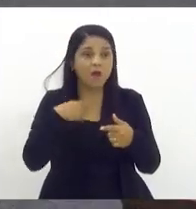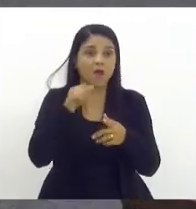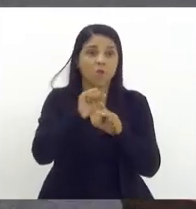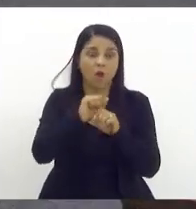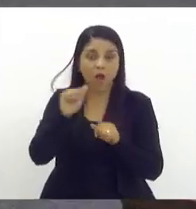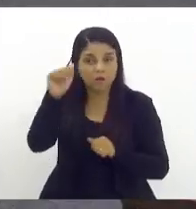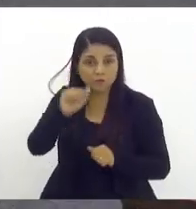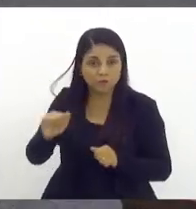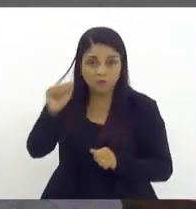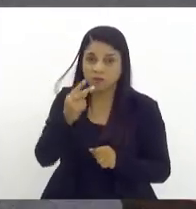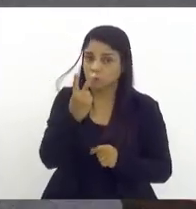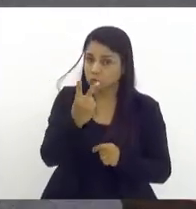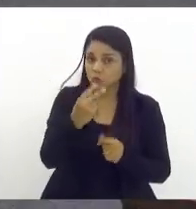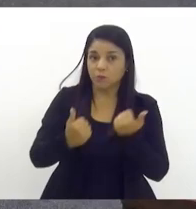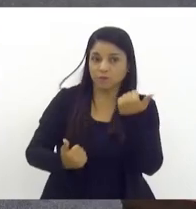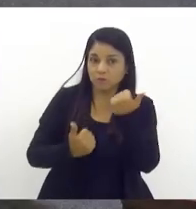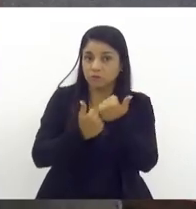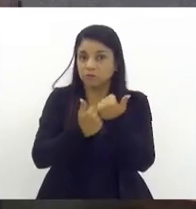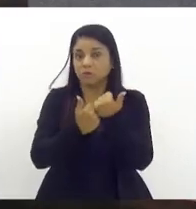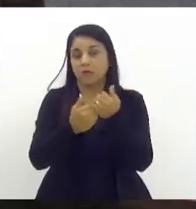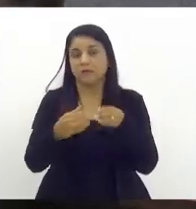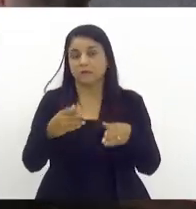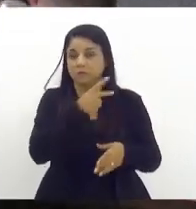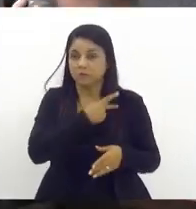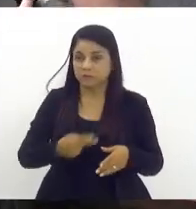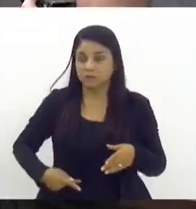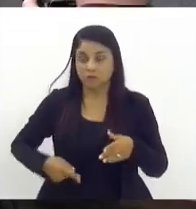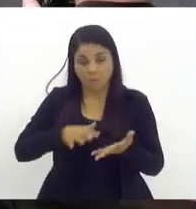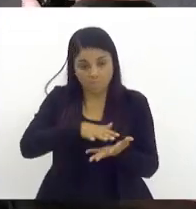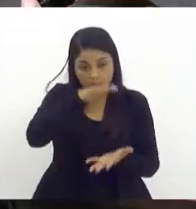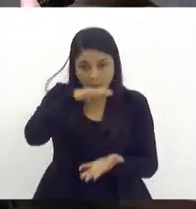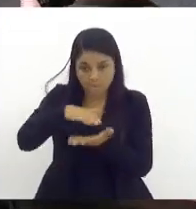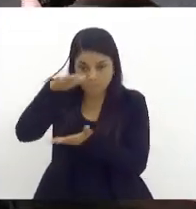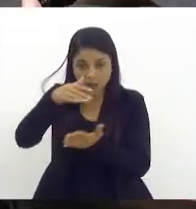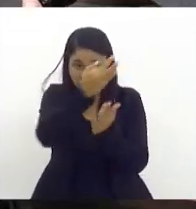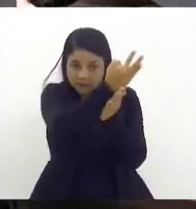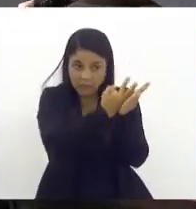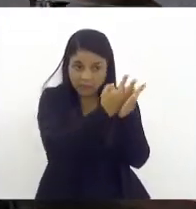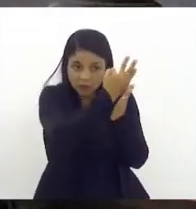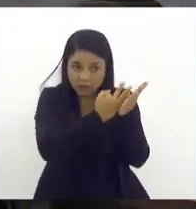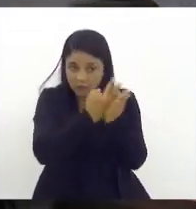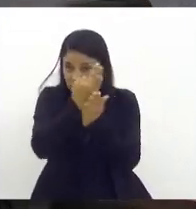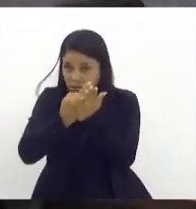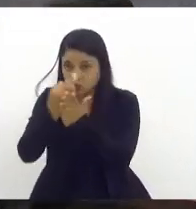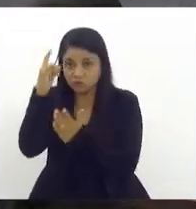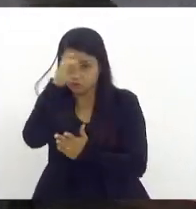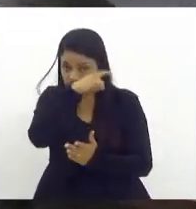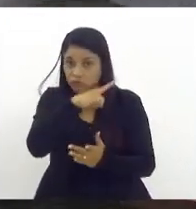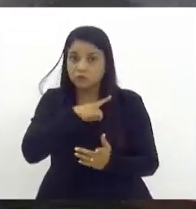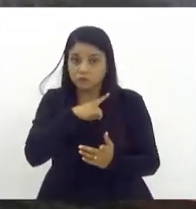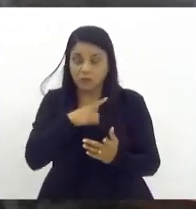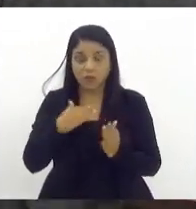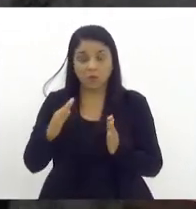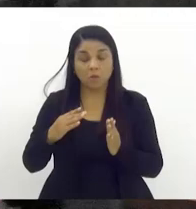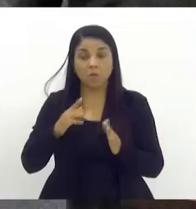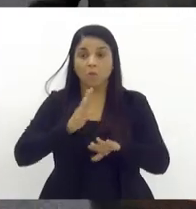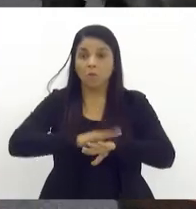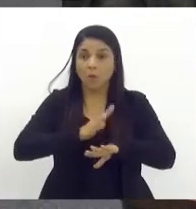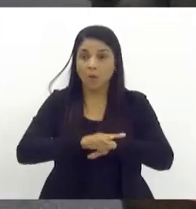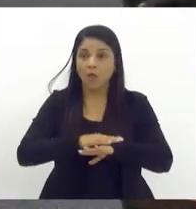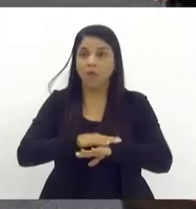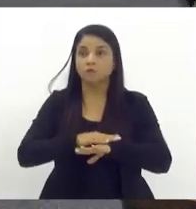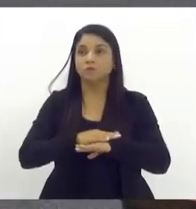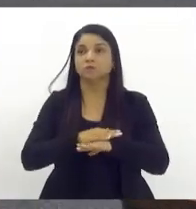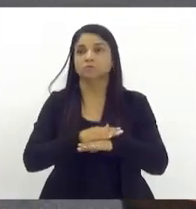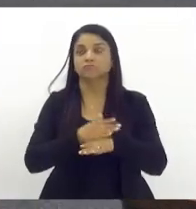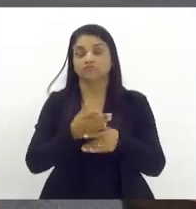auxiliares da presidência. Então, o volume de mensagens e o volume de trabalho de textos complexos, talvez seja o momento da gente enfrentar textos complexos. Inclusive, a gente já